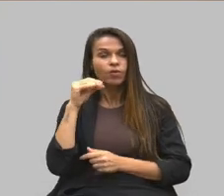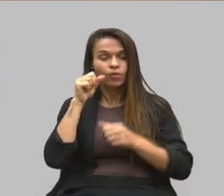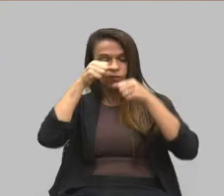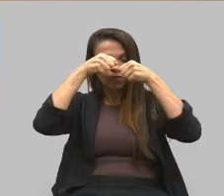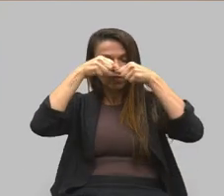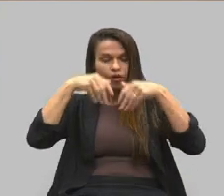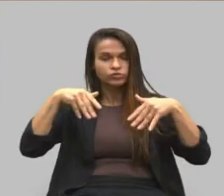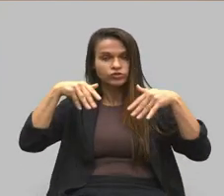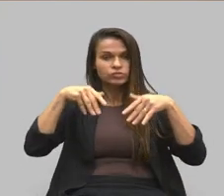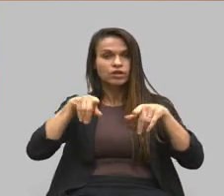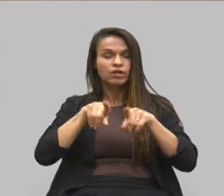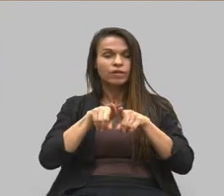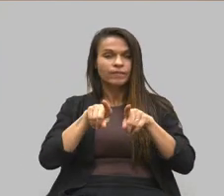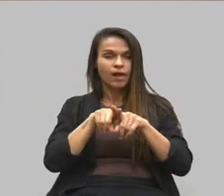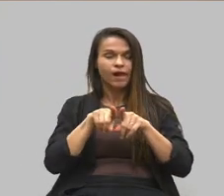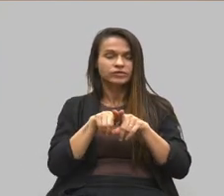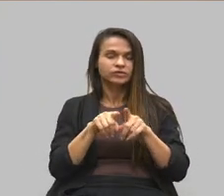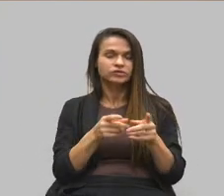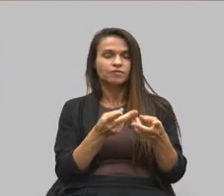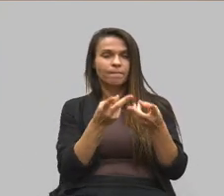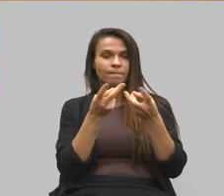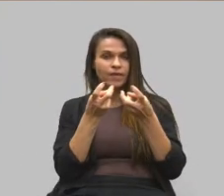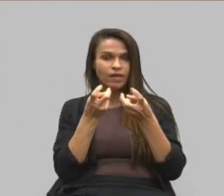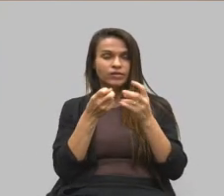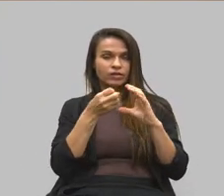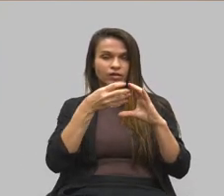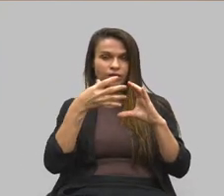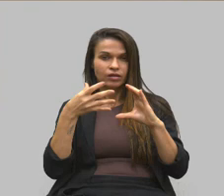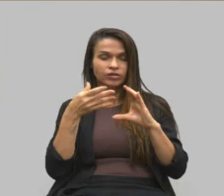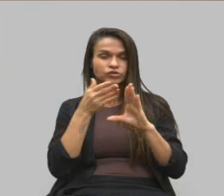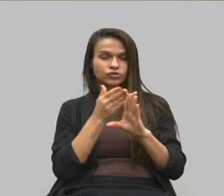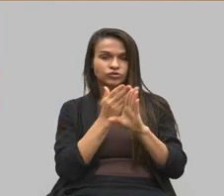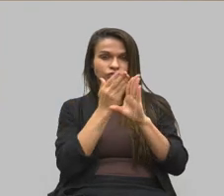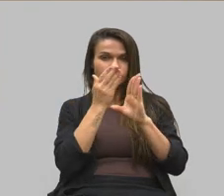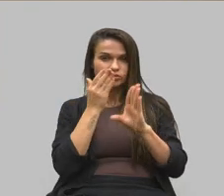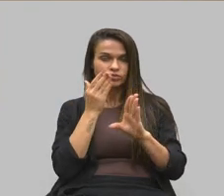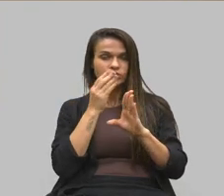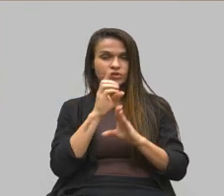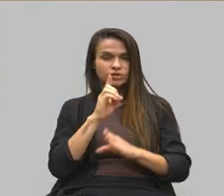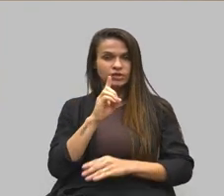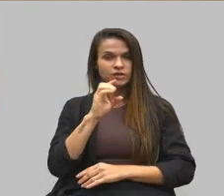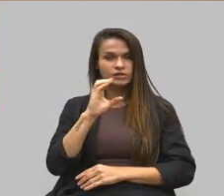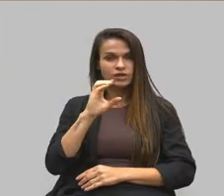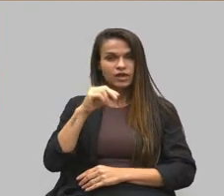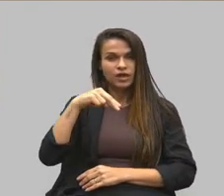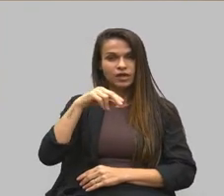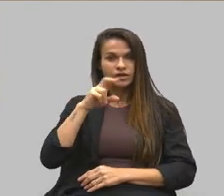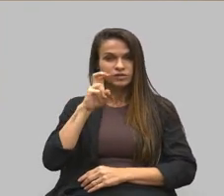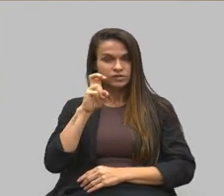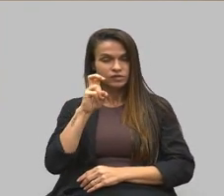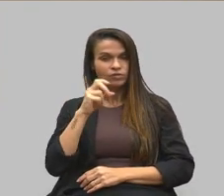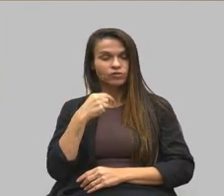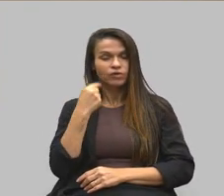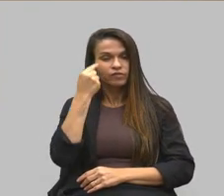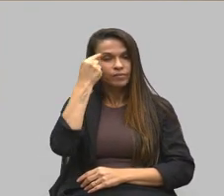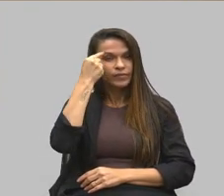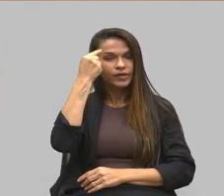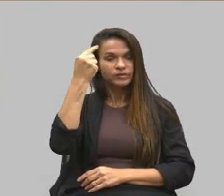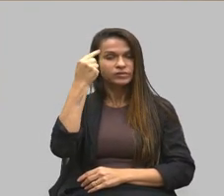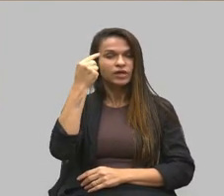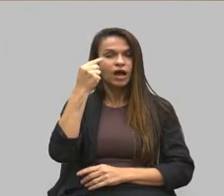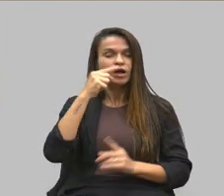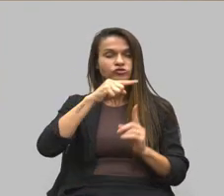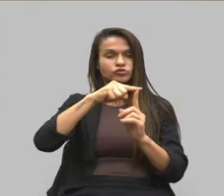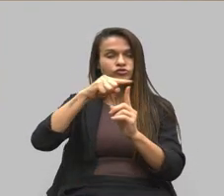até até mesmo se a gente for levar em consideração os critérios de Diagnóstico do dsm5 a gente vai pensar nas questões